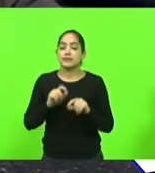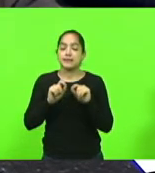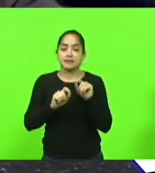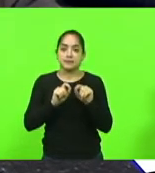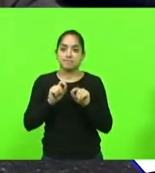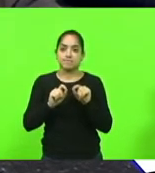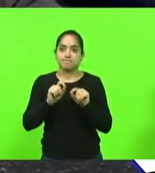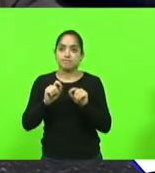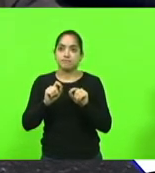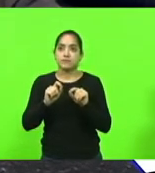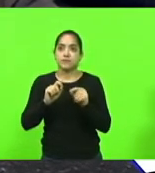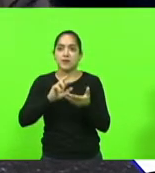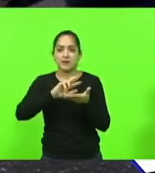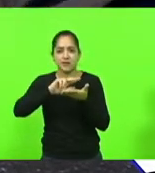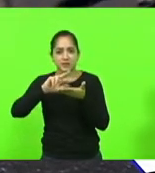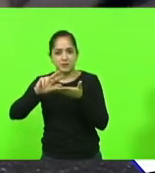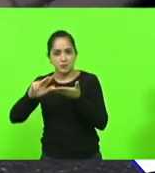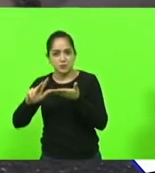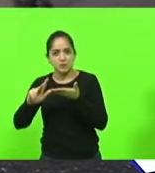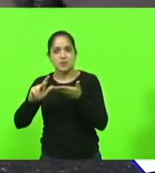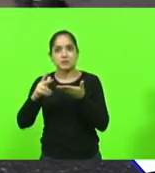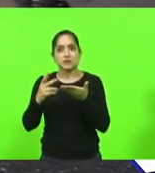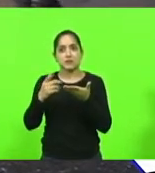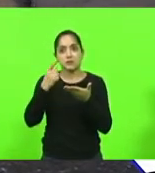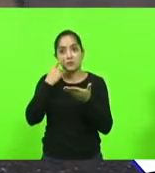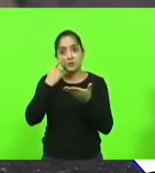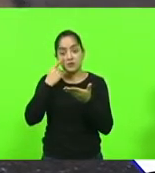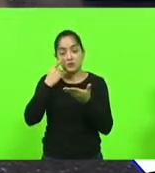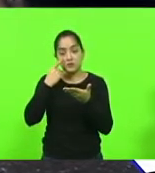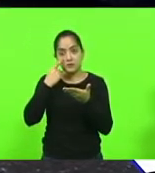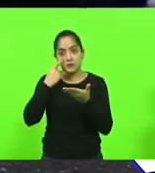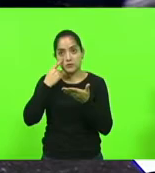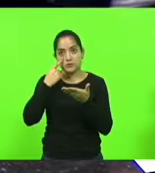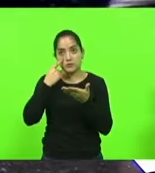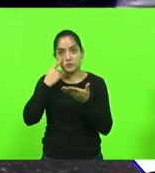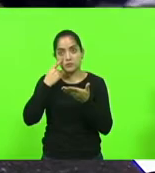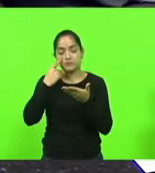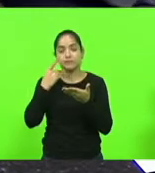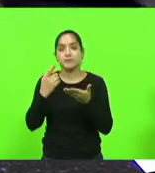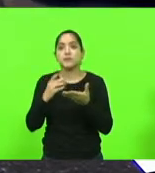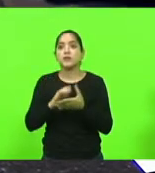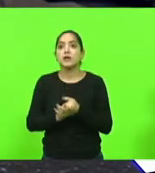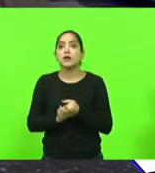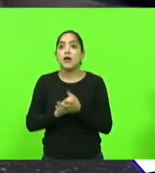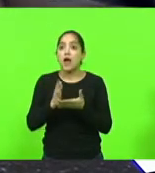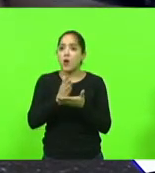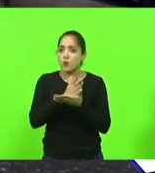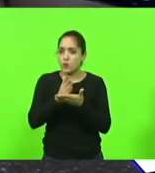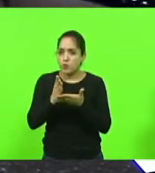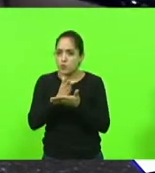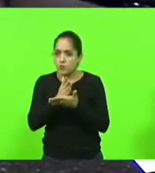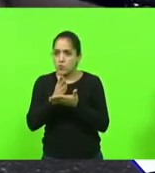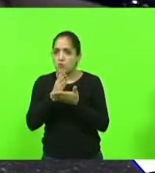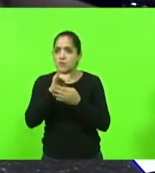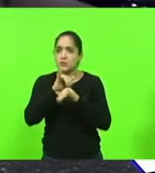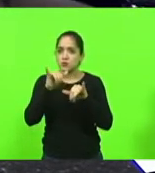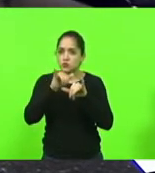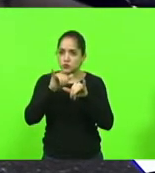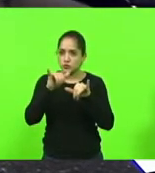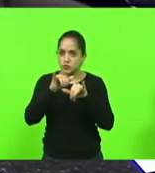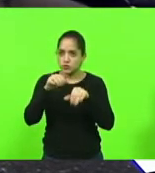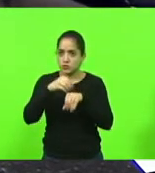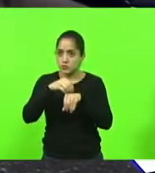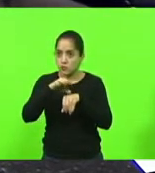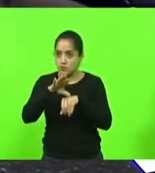a diversas matérias que eu tenho visto de forma reiterada na mídia. Eu vou trazer algumas notícias aqui que quem acompanha